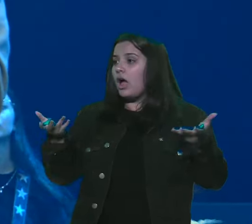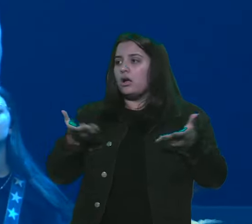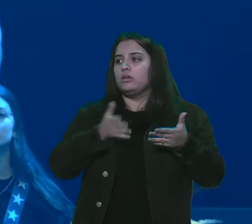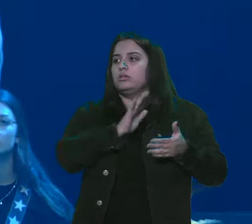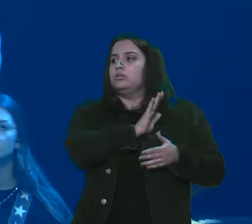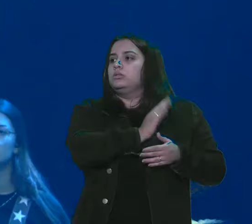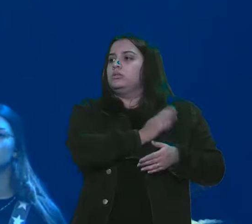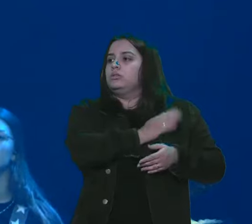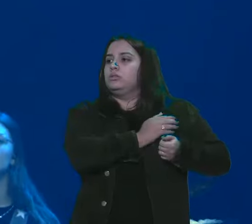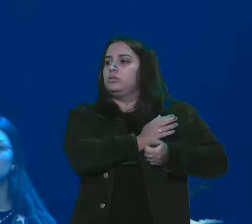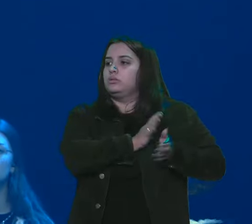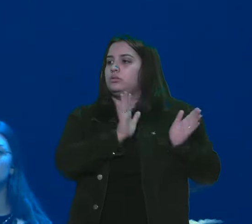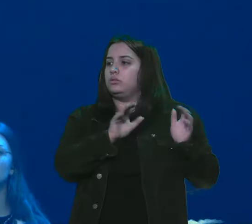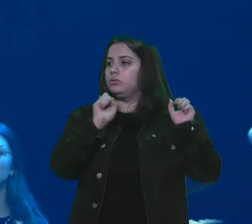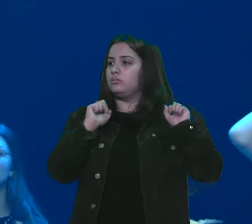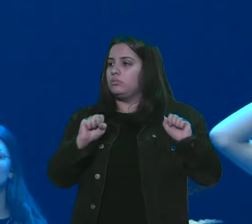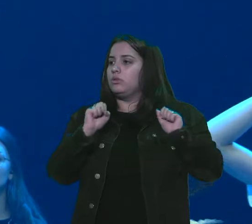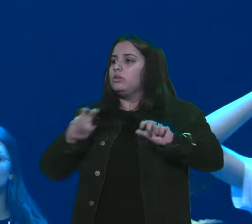seu coração,